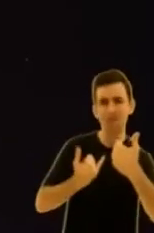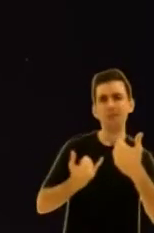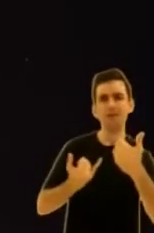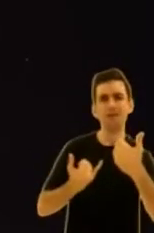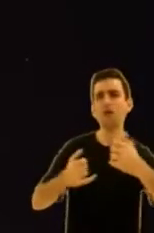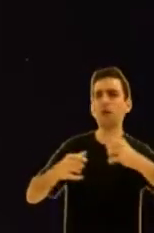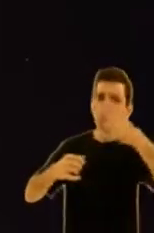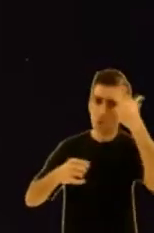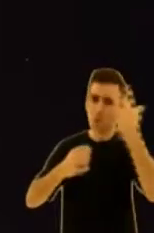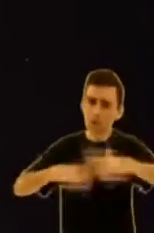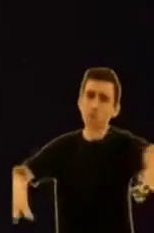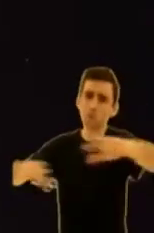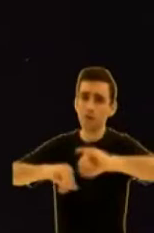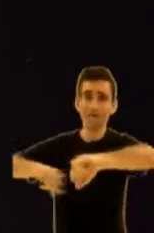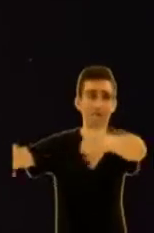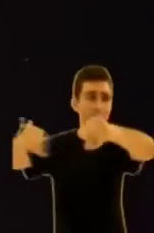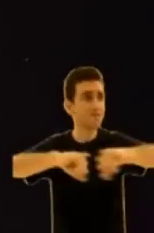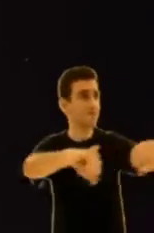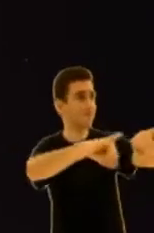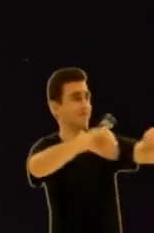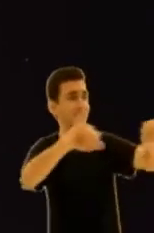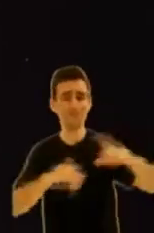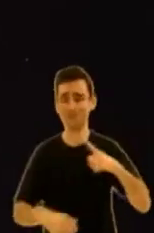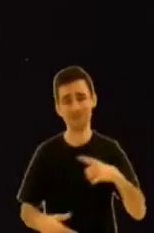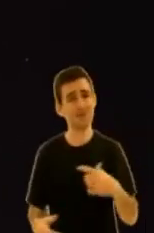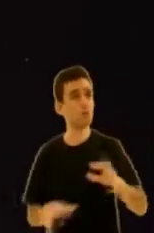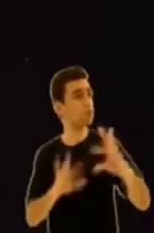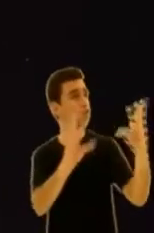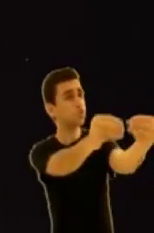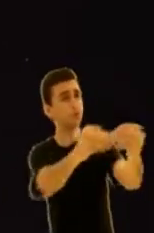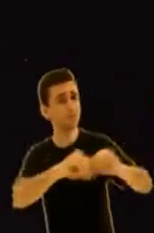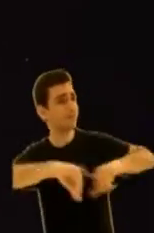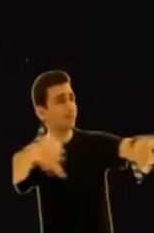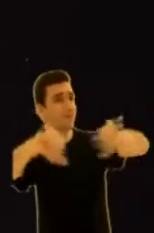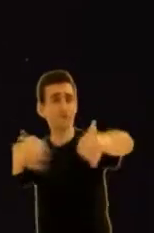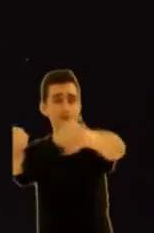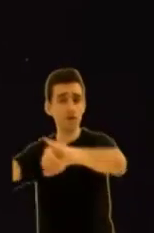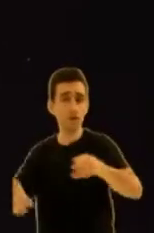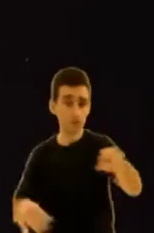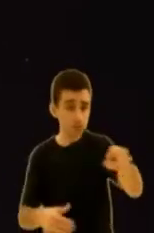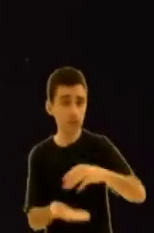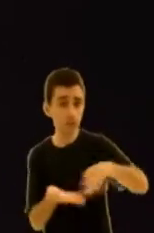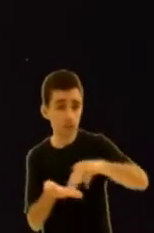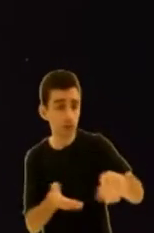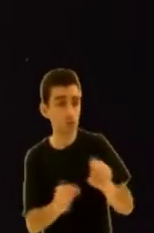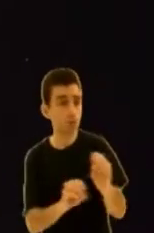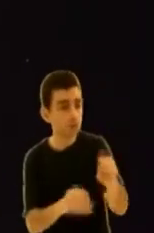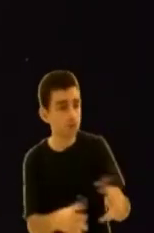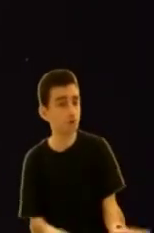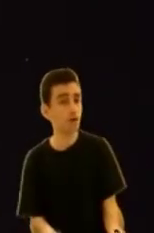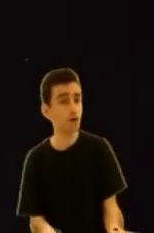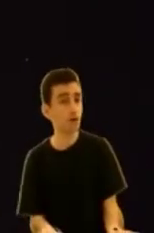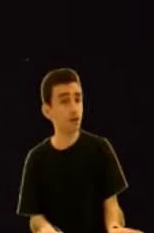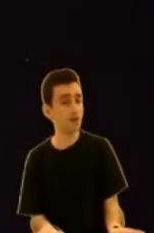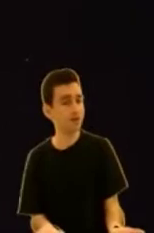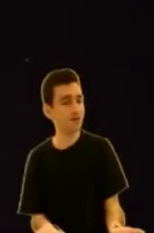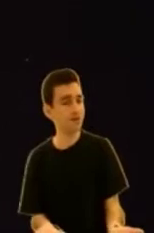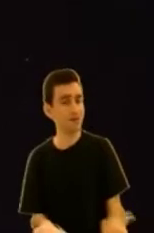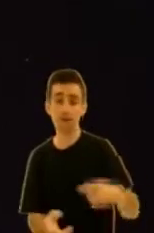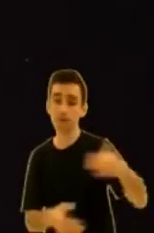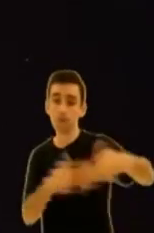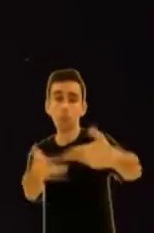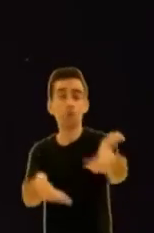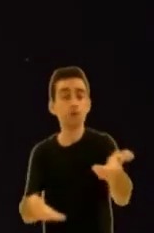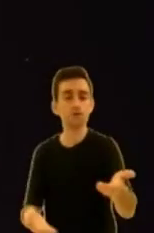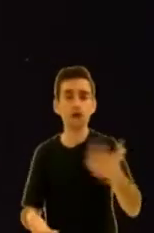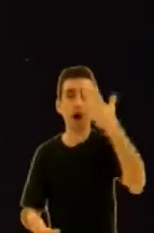informações para todos nós. São informações para todos vocês que hoje estão como secretários de educação, mas que amanhã poderão